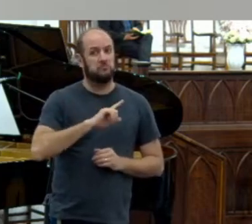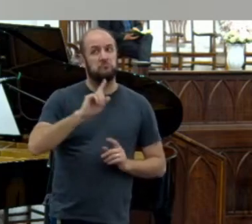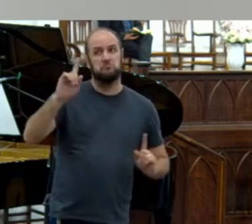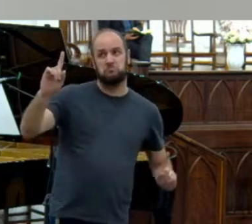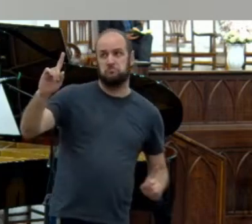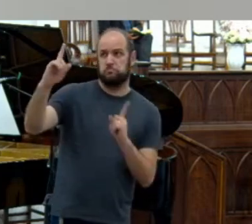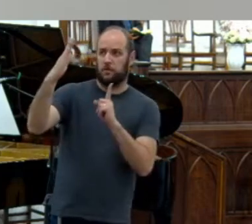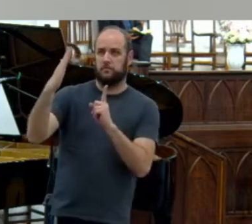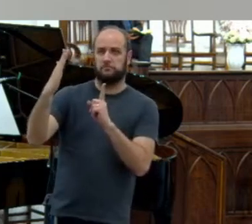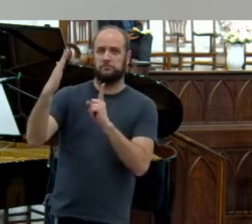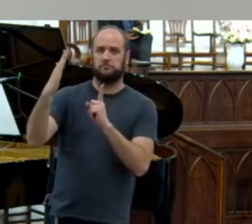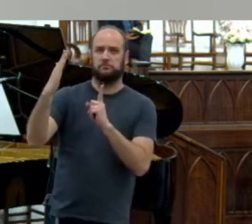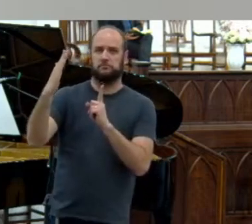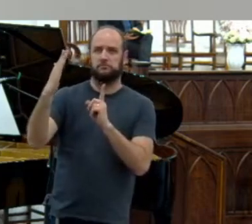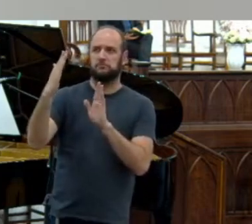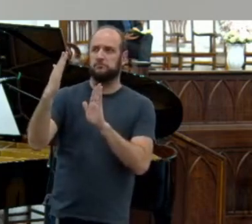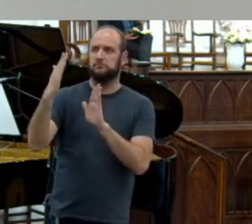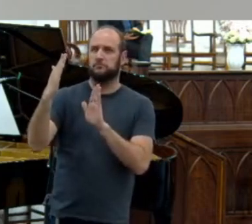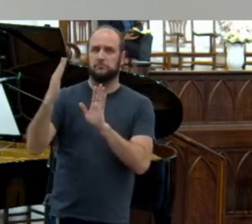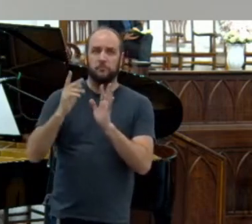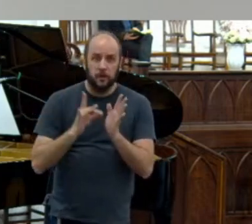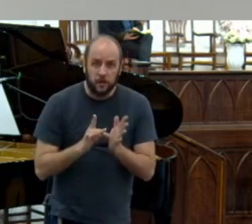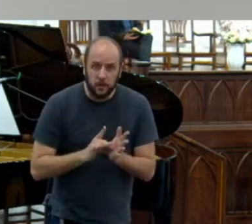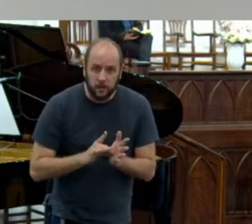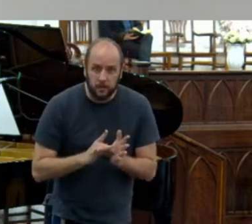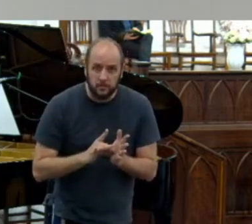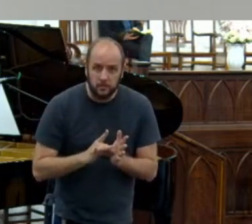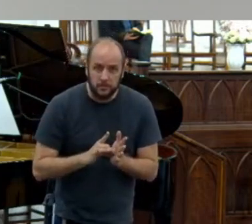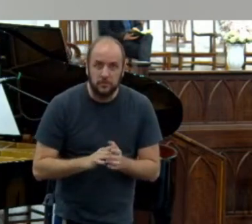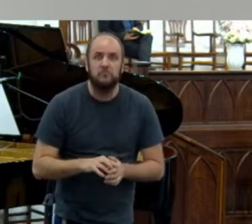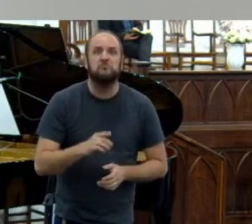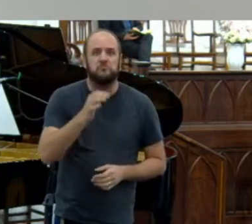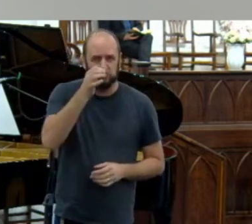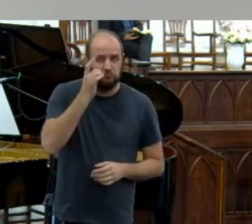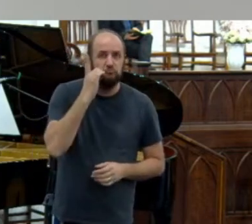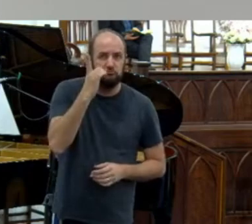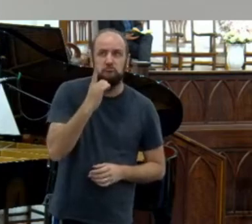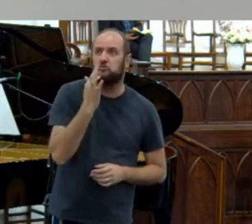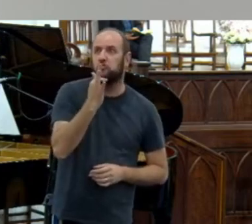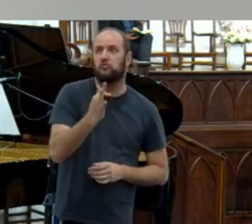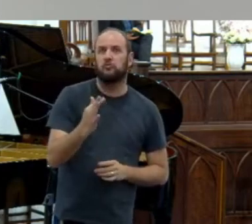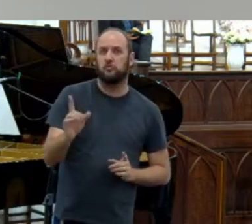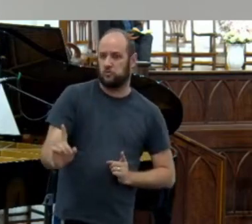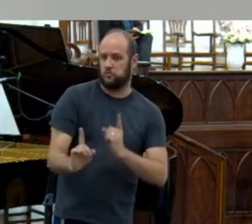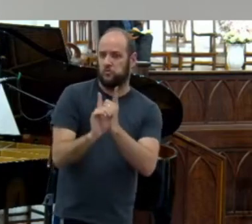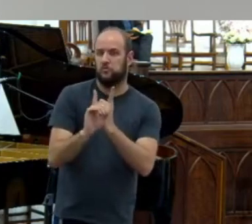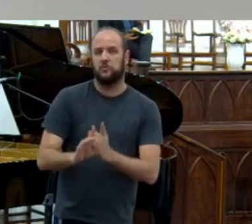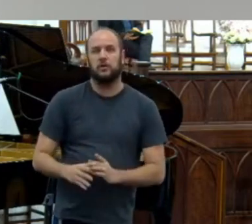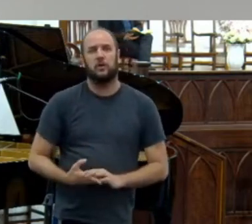ele. Sério? Um dia você vai se encontrar com o Criador.